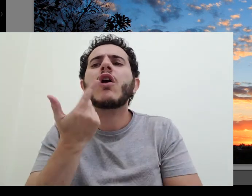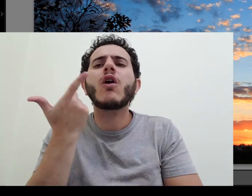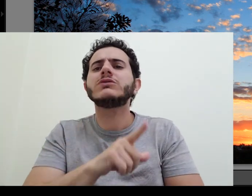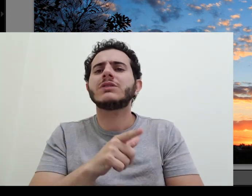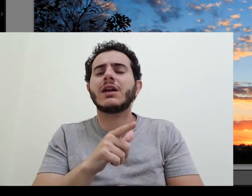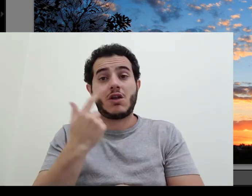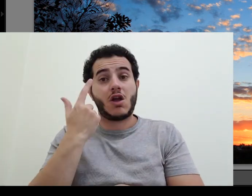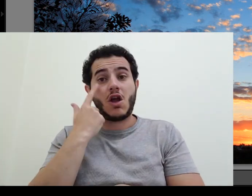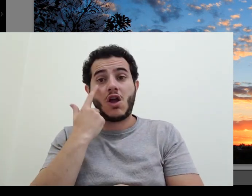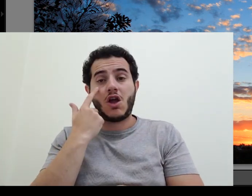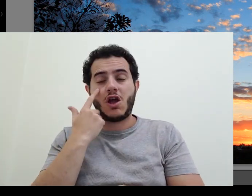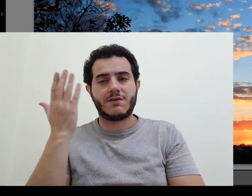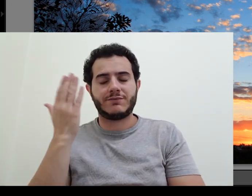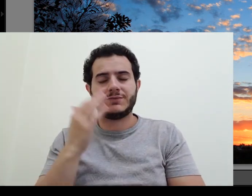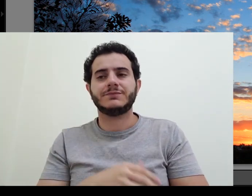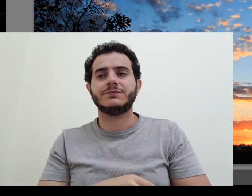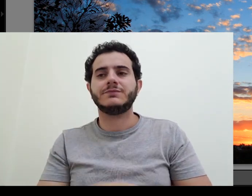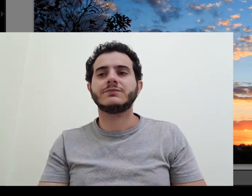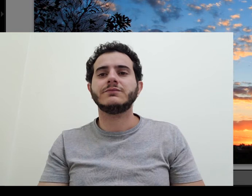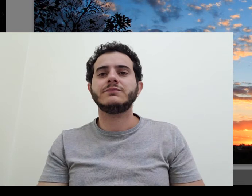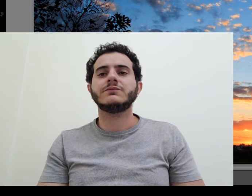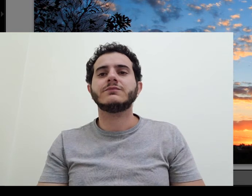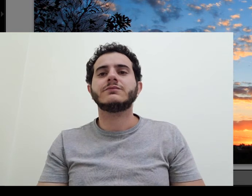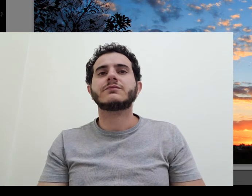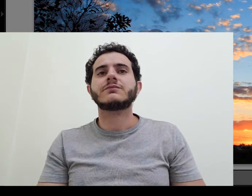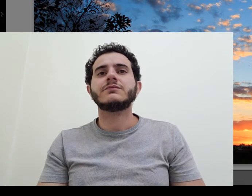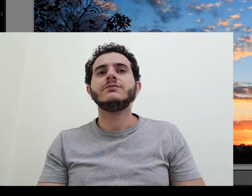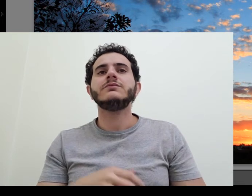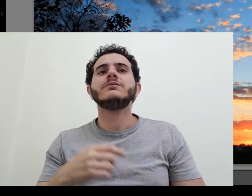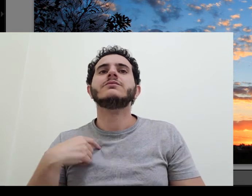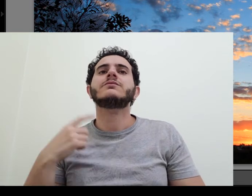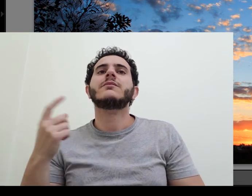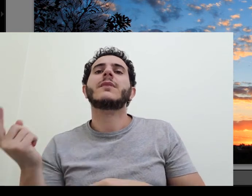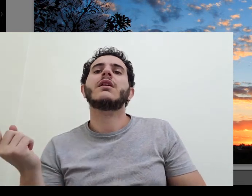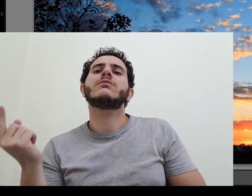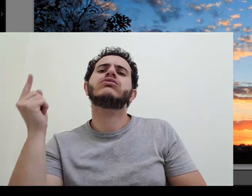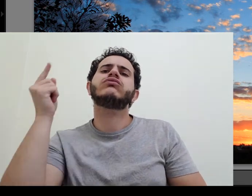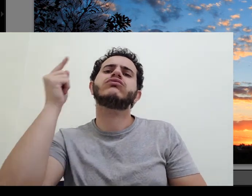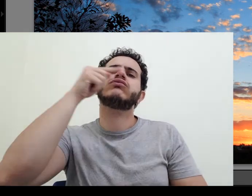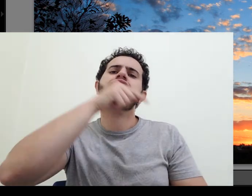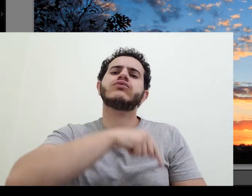arquivo XMP. Lembrando onde a gente vê isso, como a gente consegue, tá?